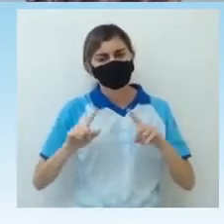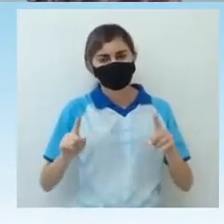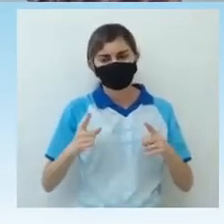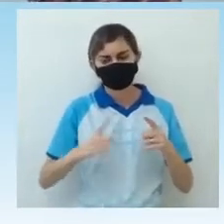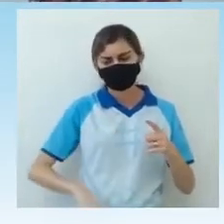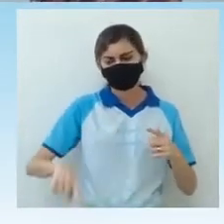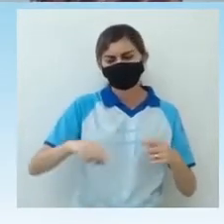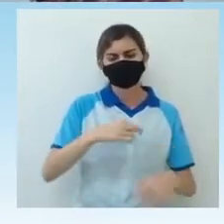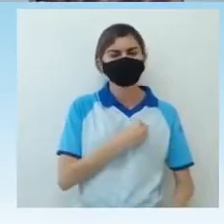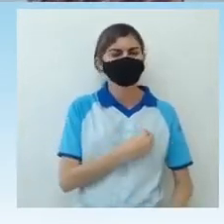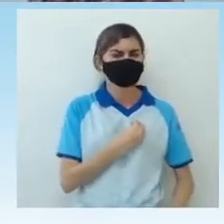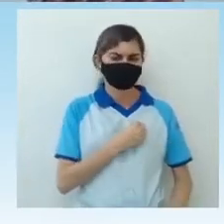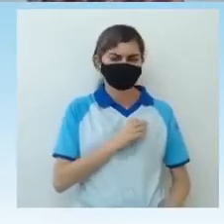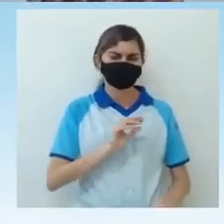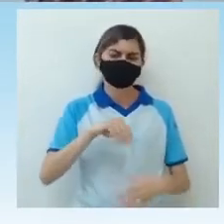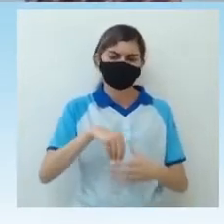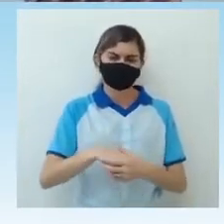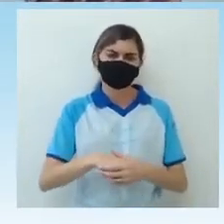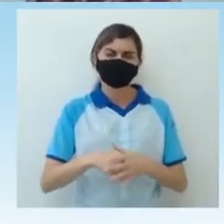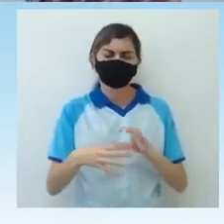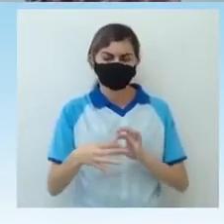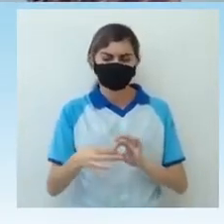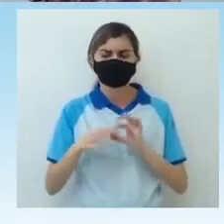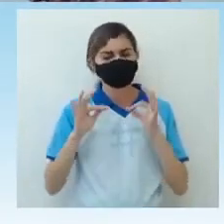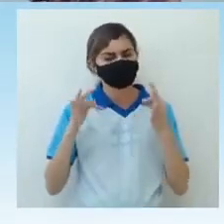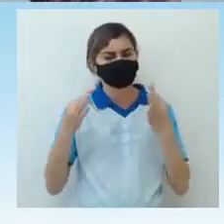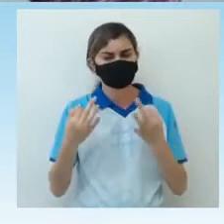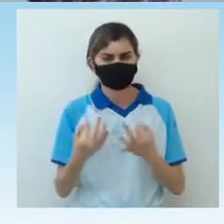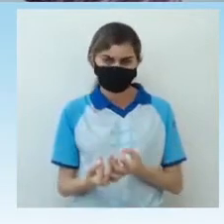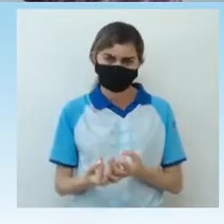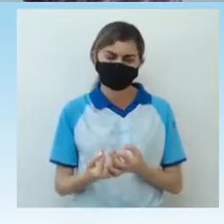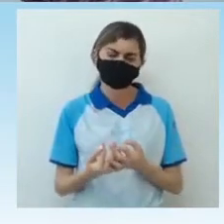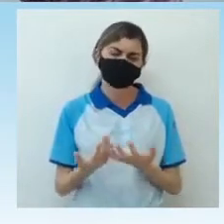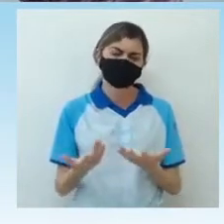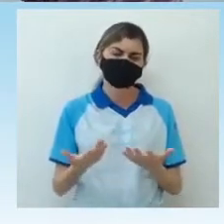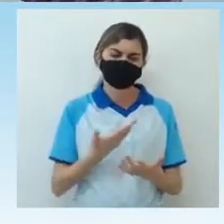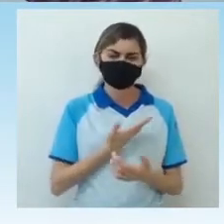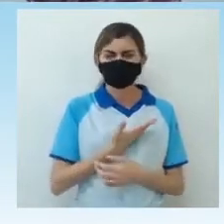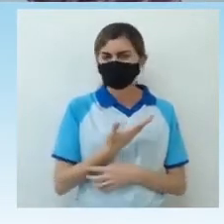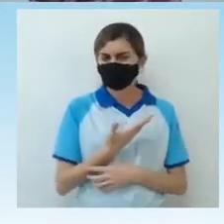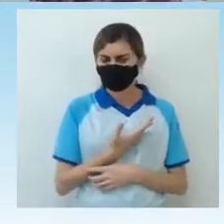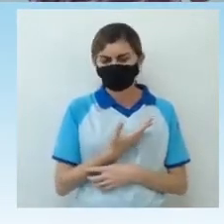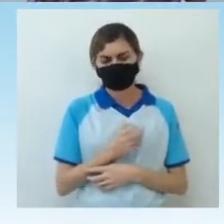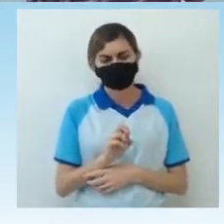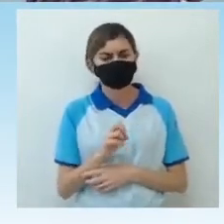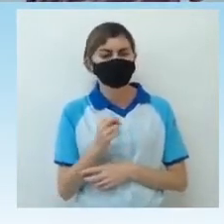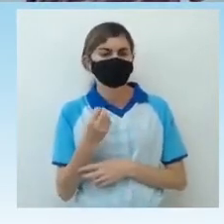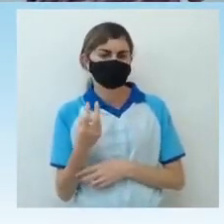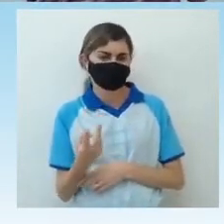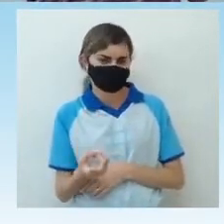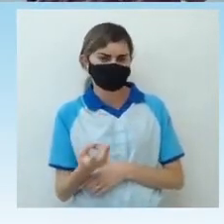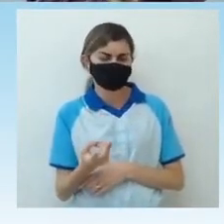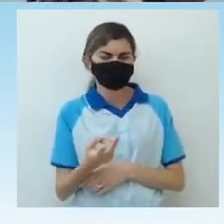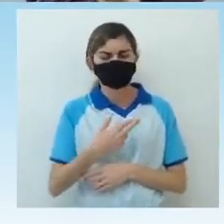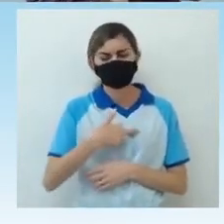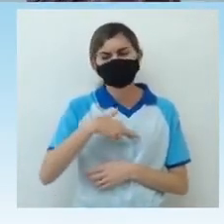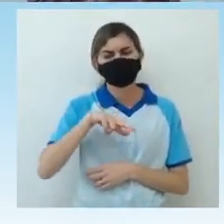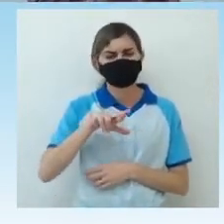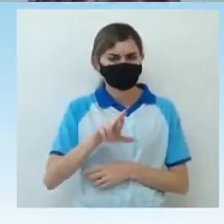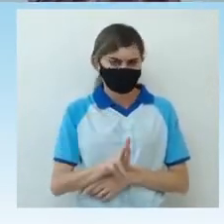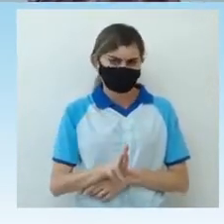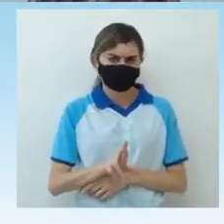gente viva dentro do nosso núcleo familiar, dentro do nosso núcleo de amigos, ou do nosso núcleo